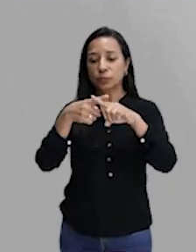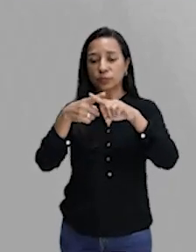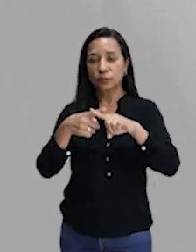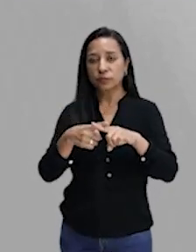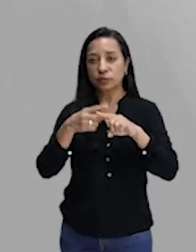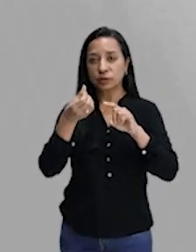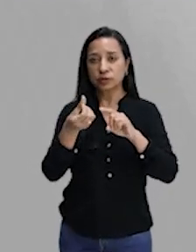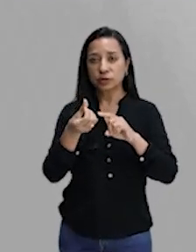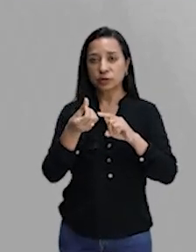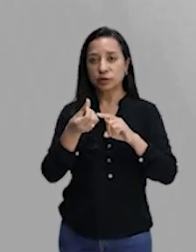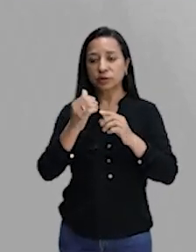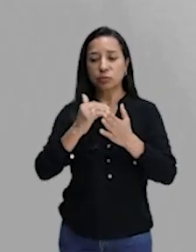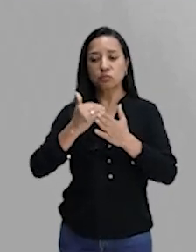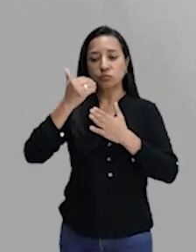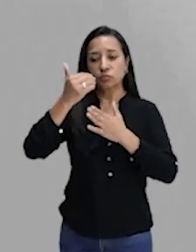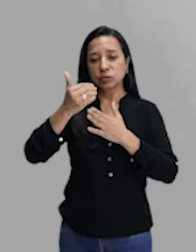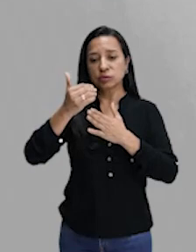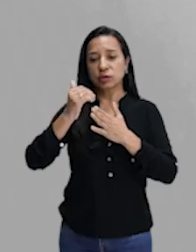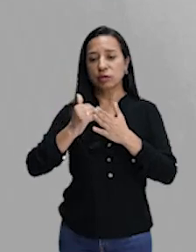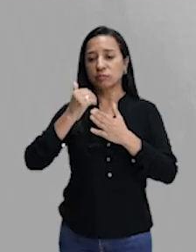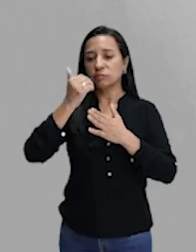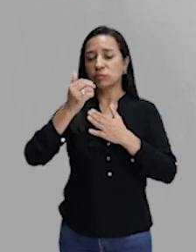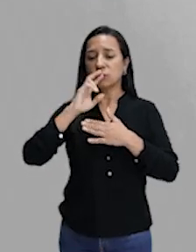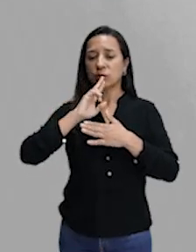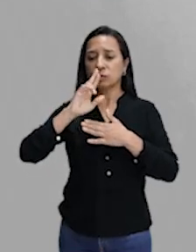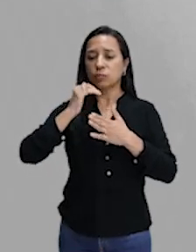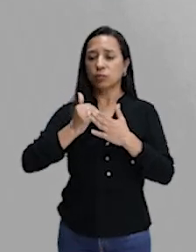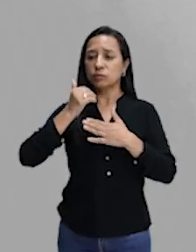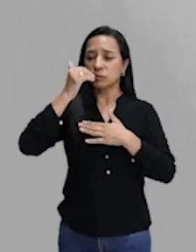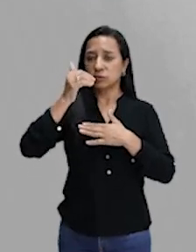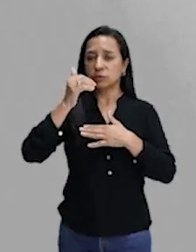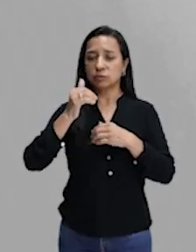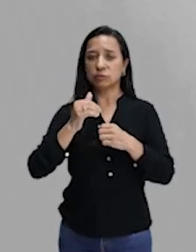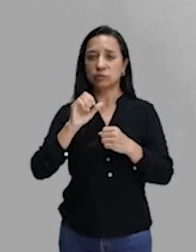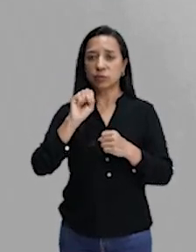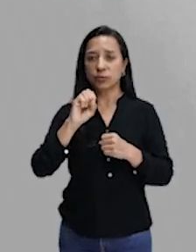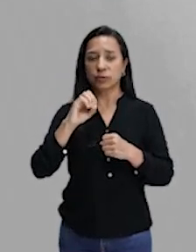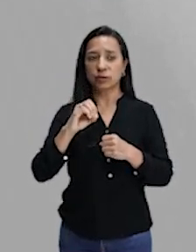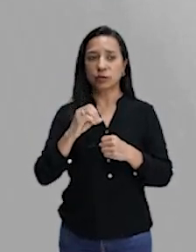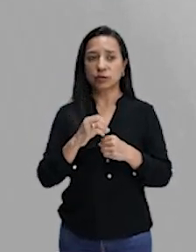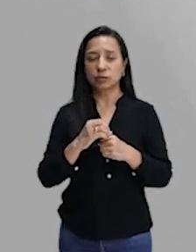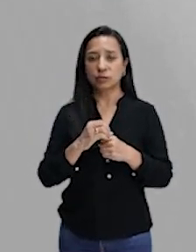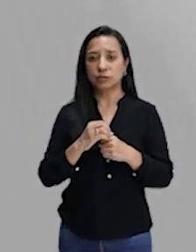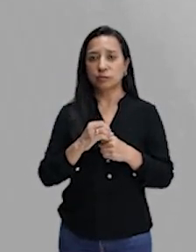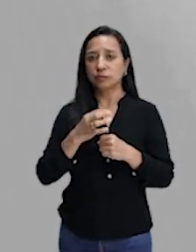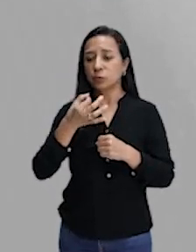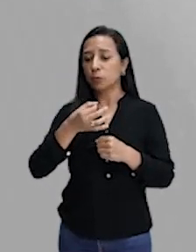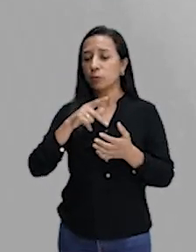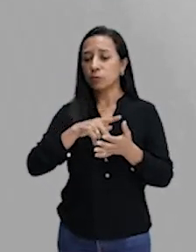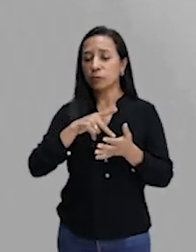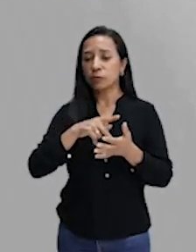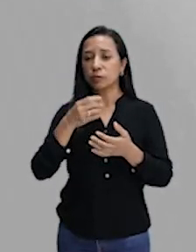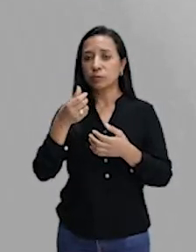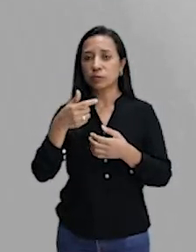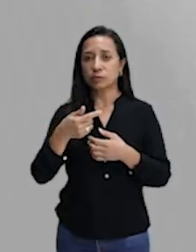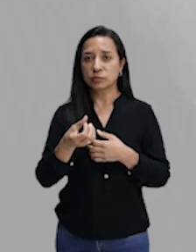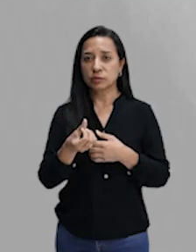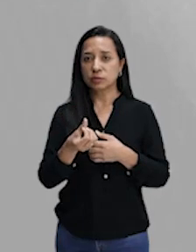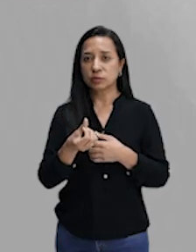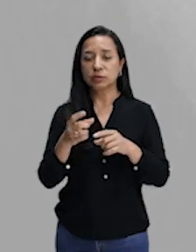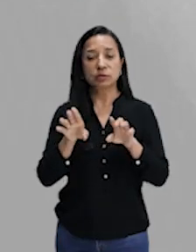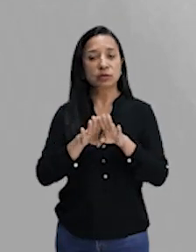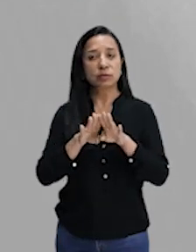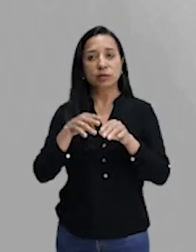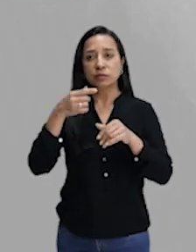ver que vai passar aí não é do do 80 né justamente por causa do 6 se a gente pegar o 7 também vai passar